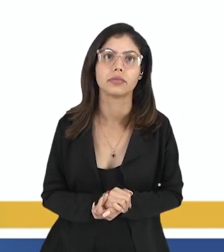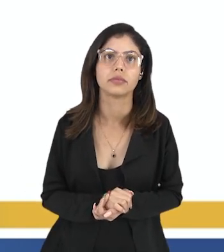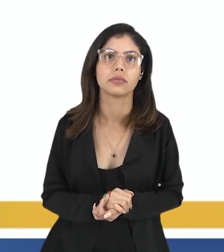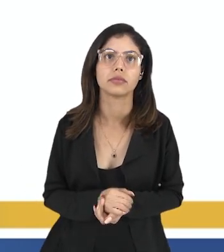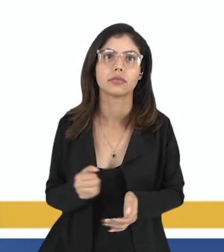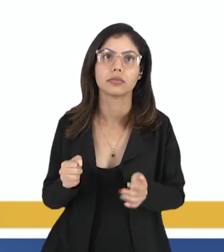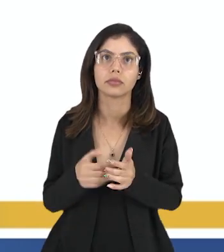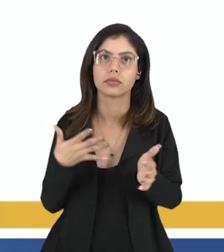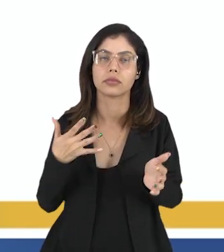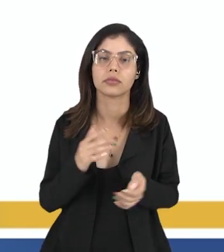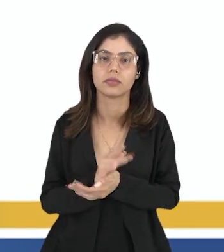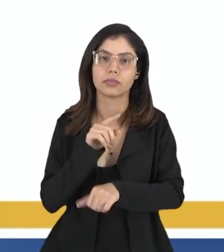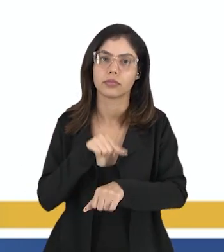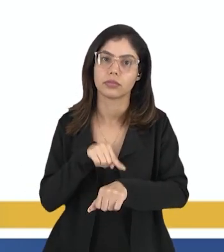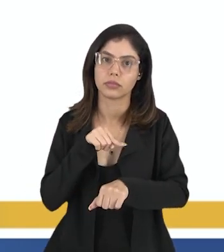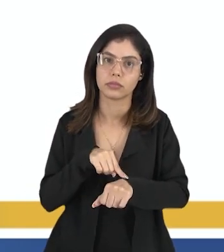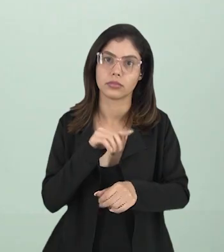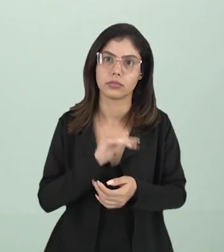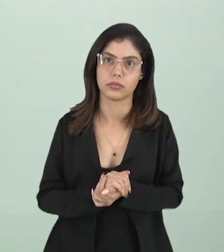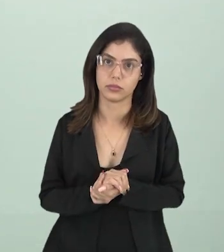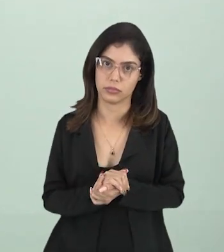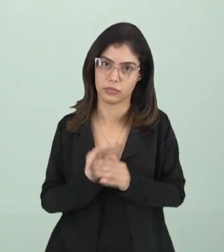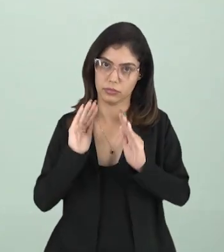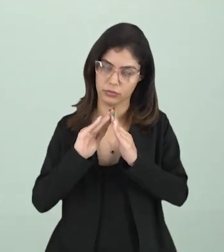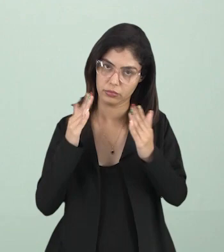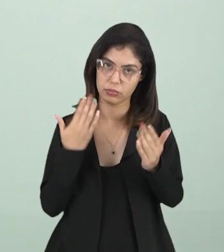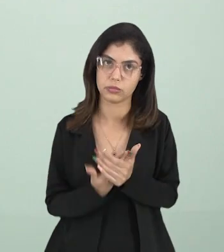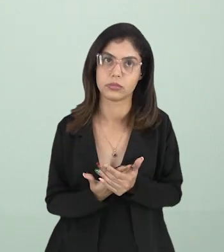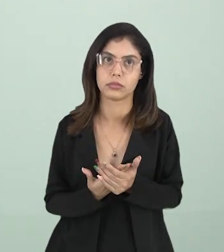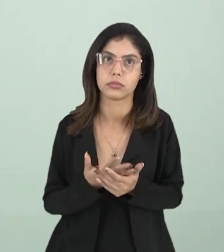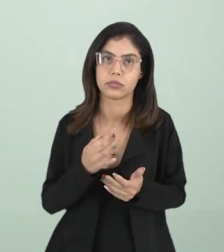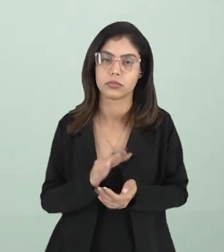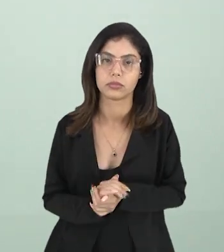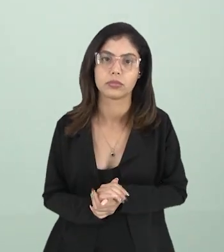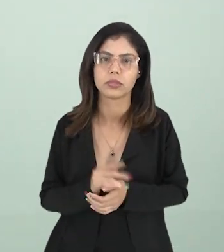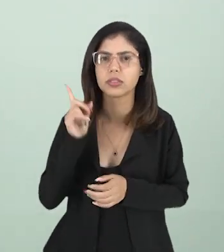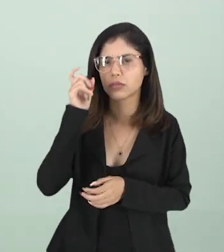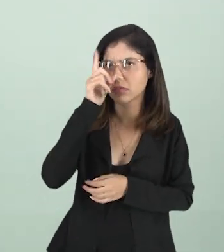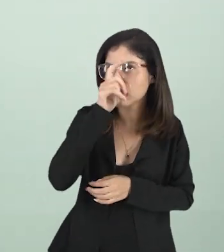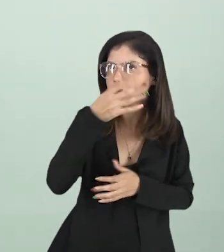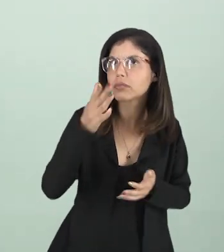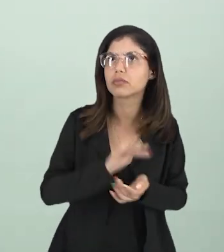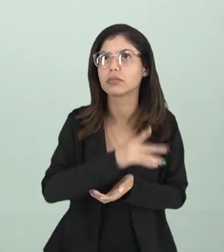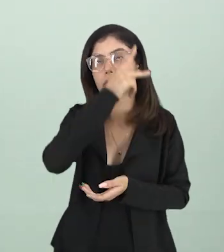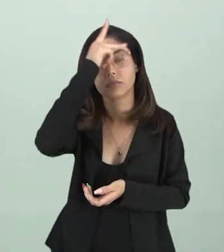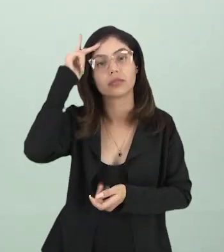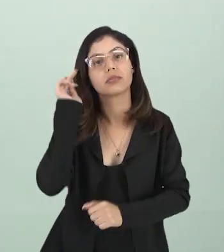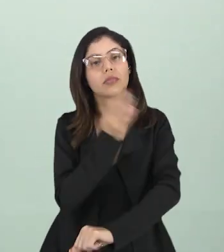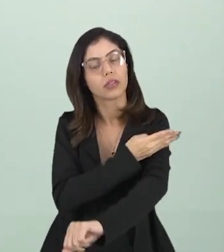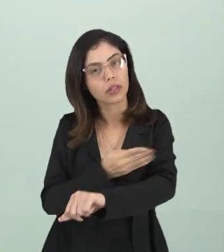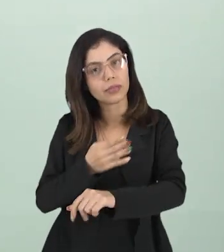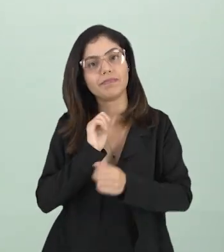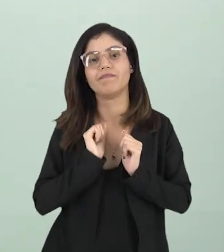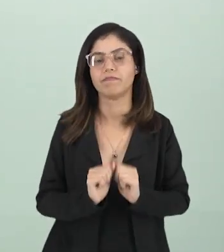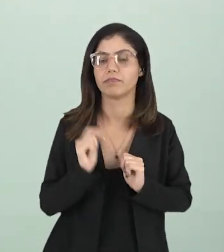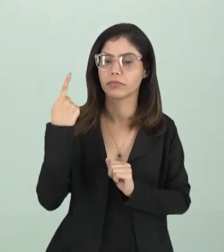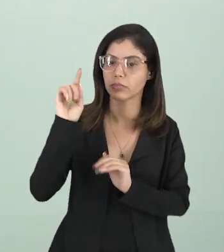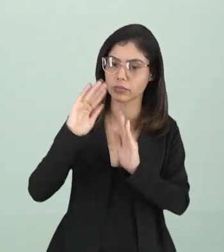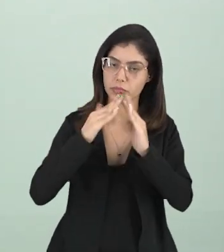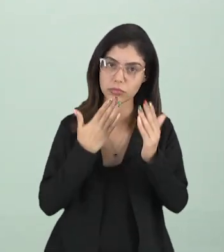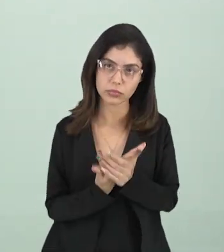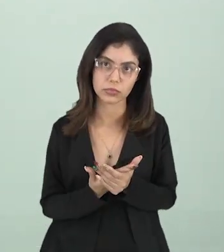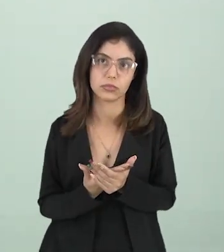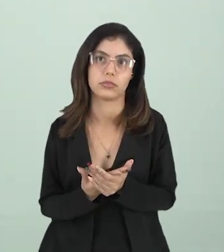muito tempo sem poder ir para a escola, né, isso é muito cruel, somente as pessoas brancas poderiam frequentar as escolas,